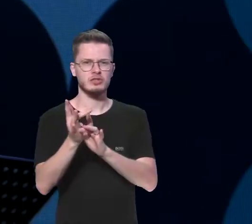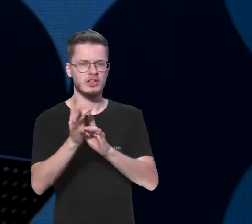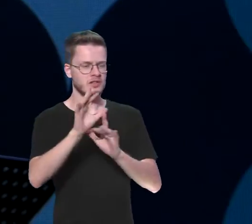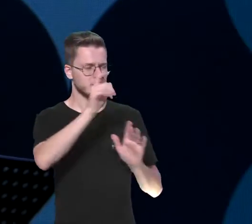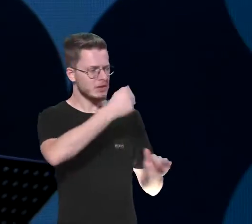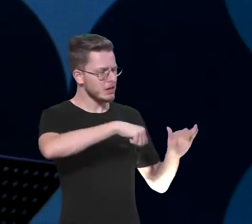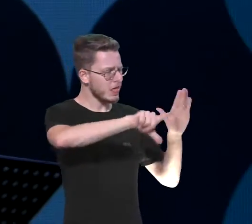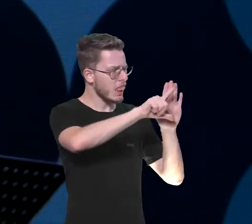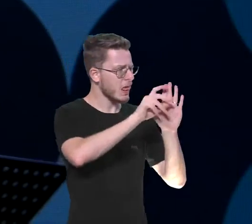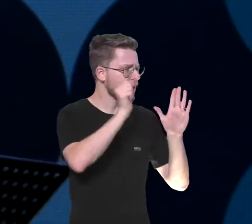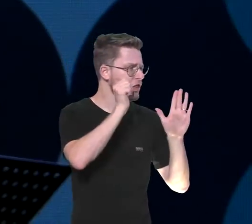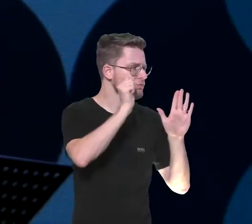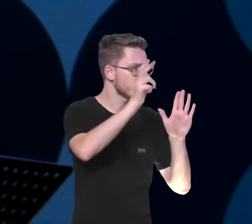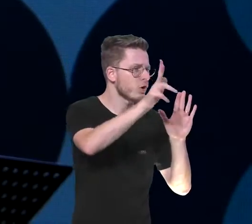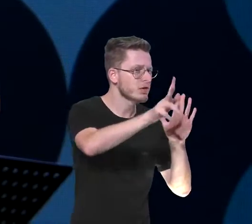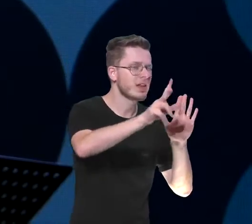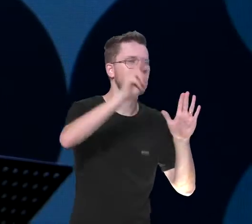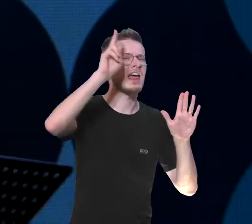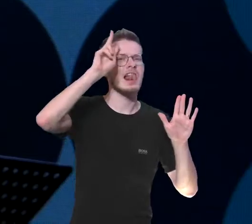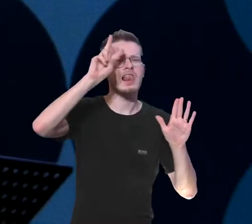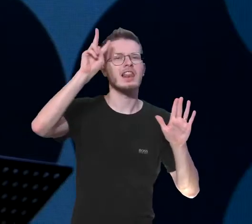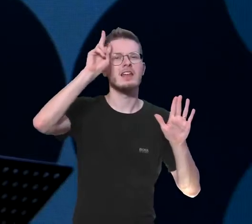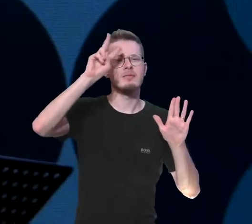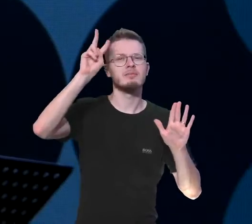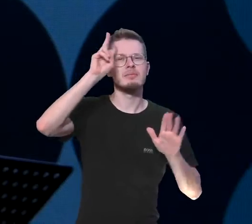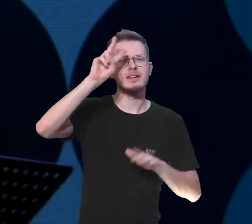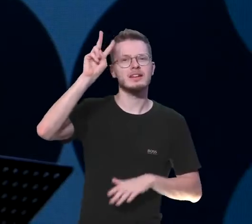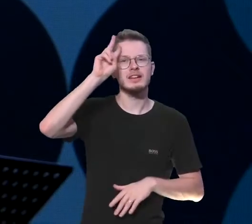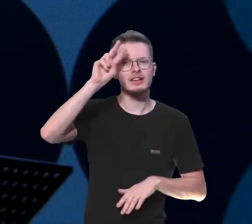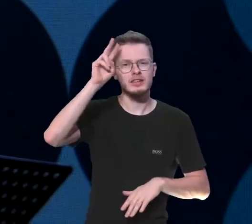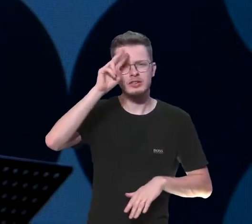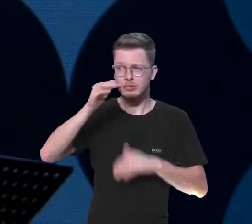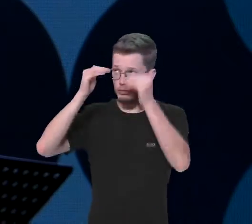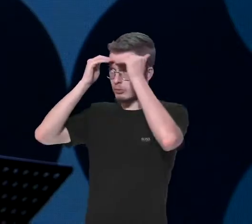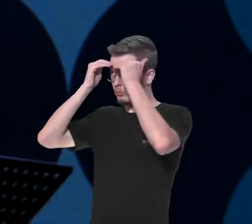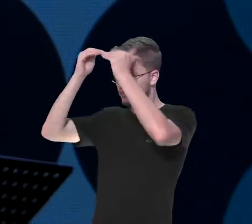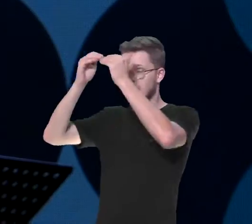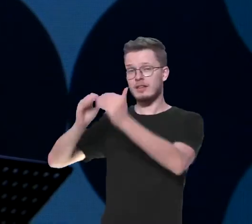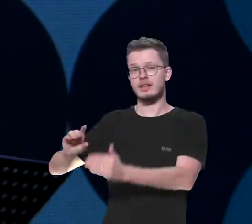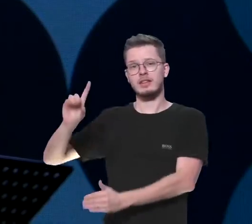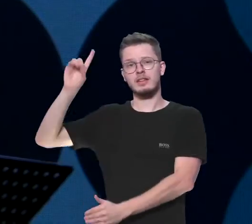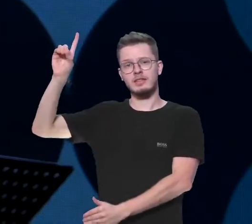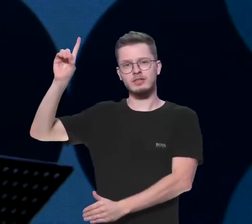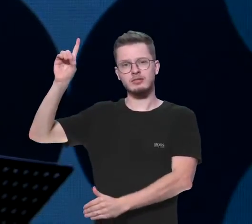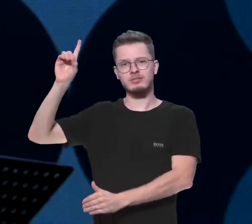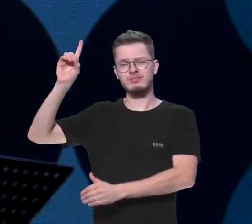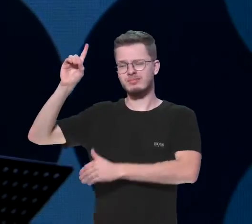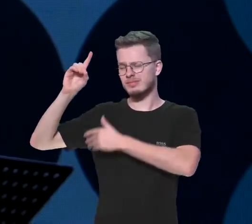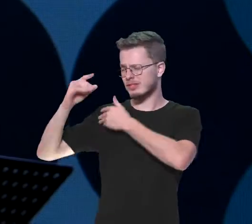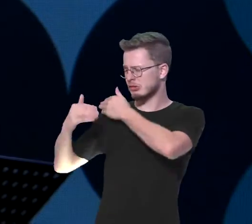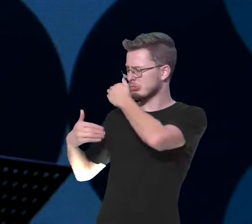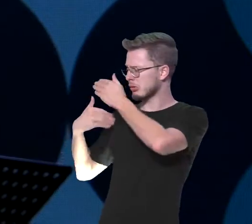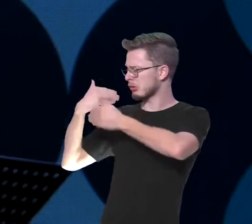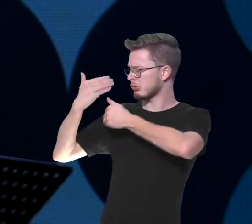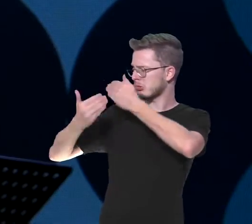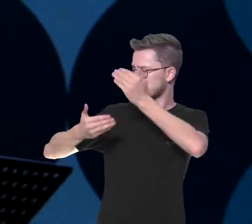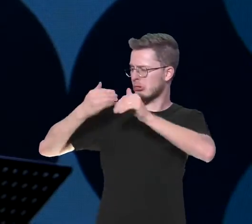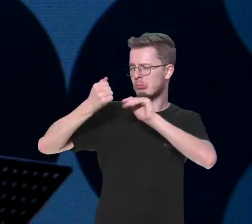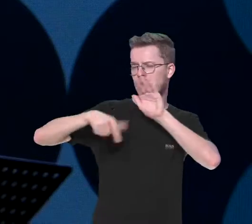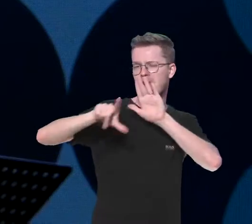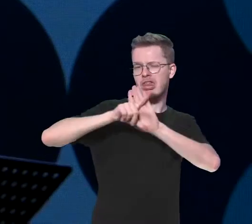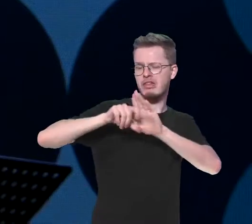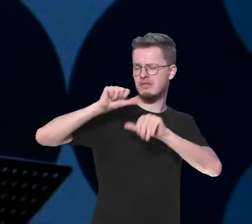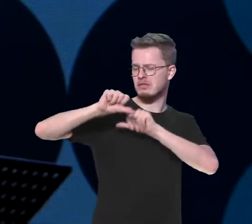meio da religiosidade do dia a dia do povo. E aqui nessa primeira parte desse texto,